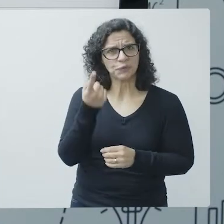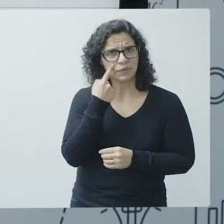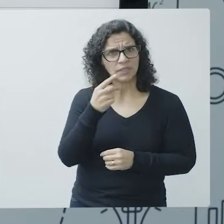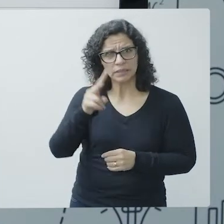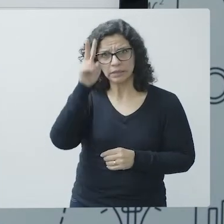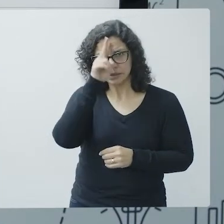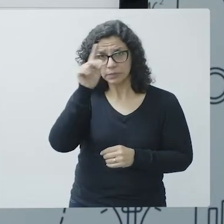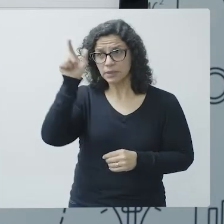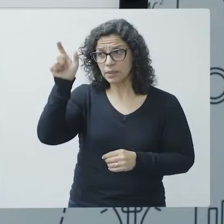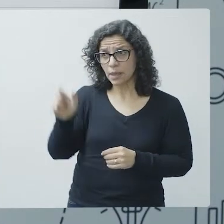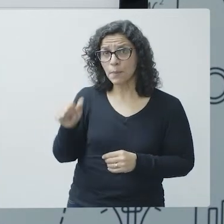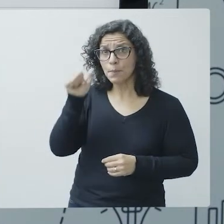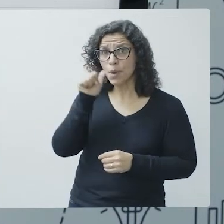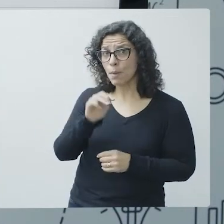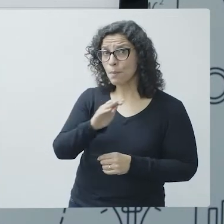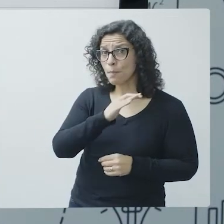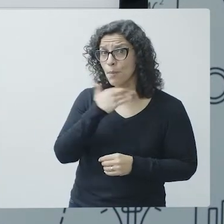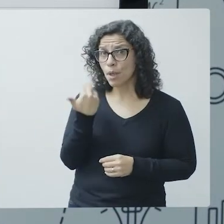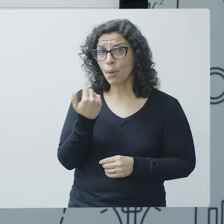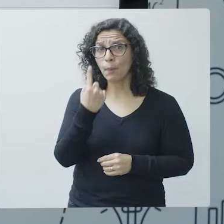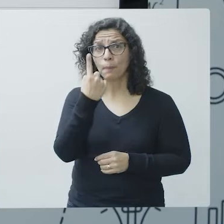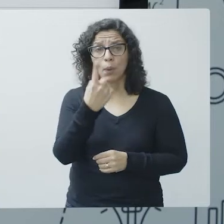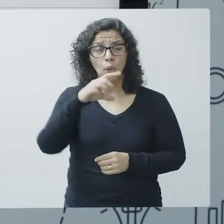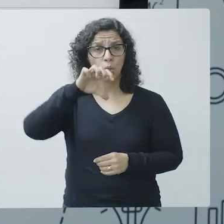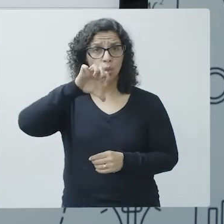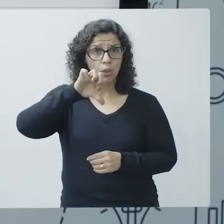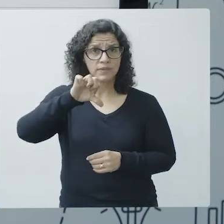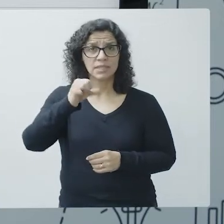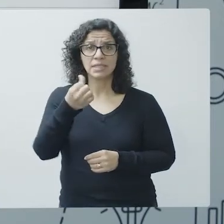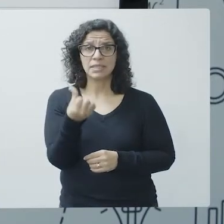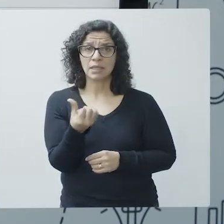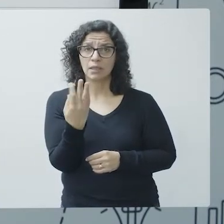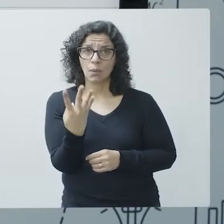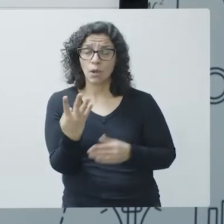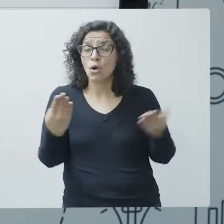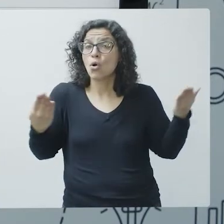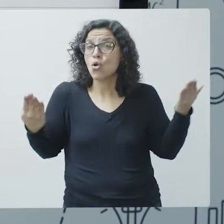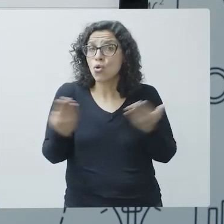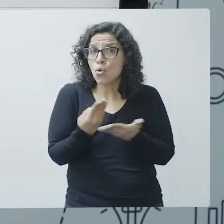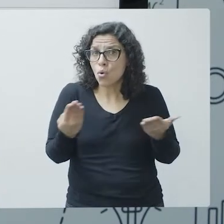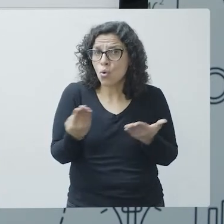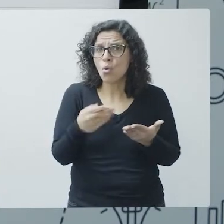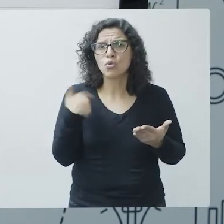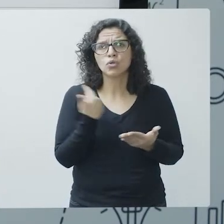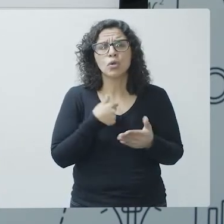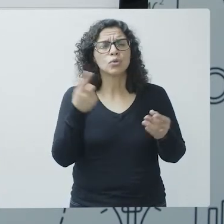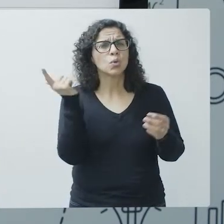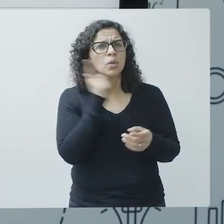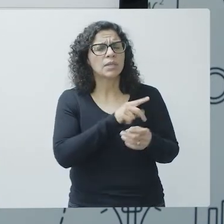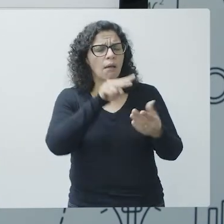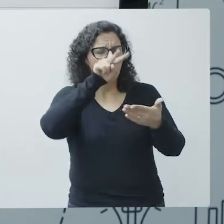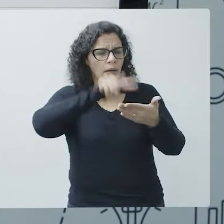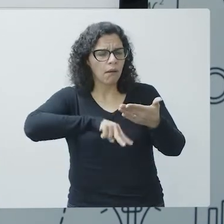só, lembram? Ela faleceu lá em 1964 e hoje, Hoje, a gente consegue fazer a leitura desse poema